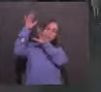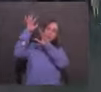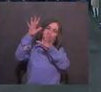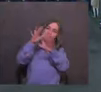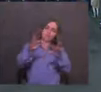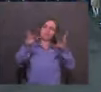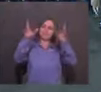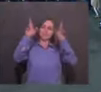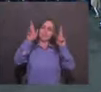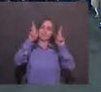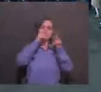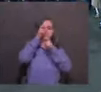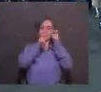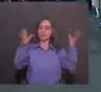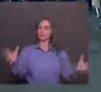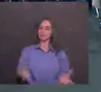da redenção.